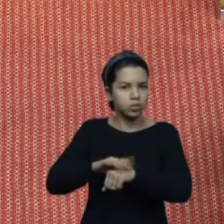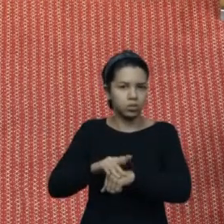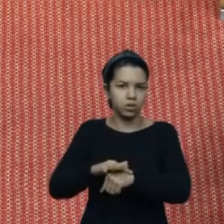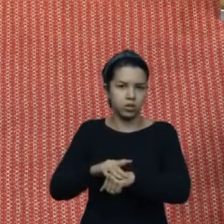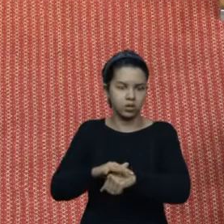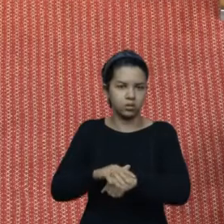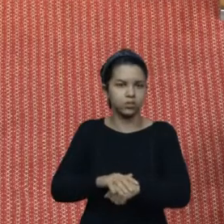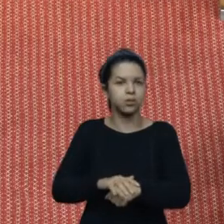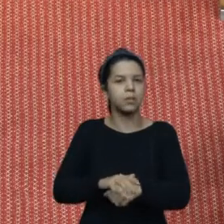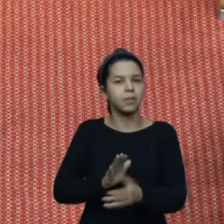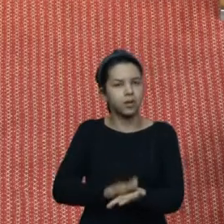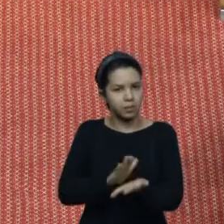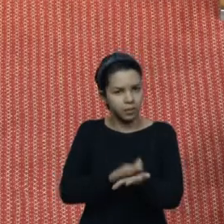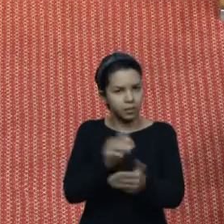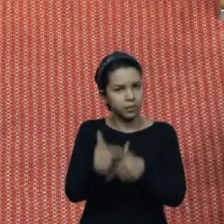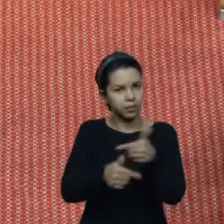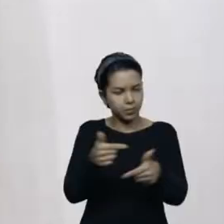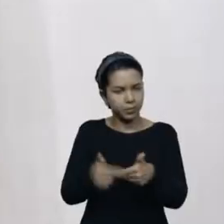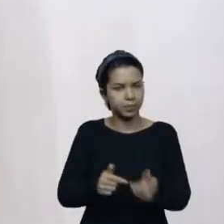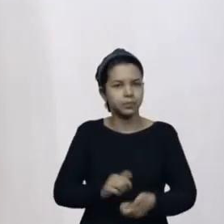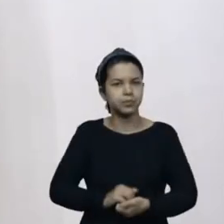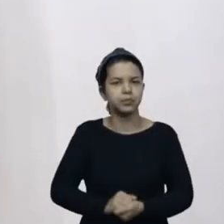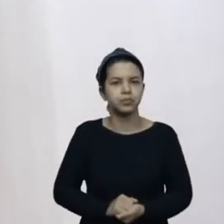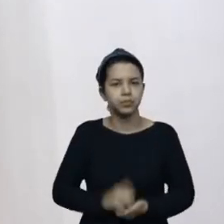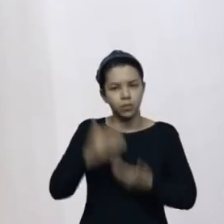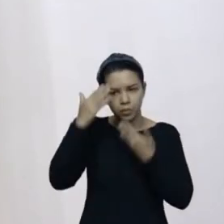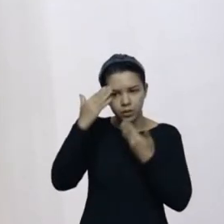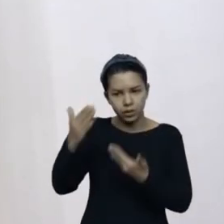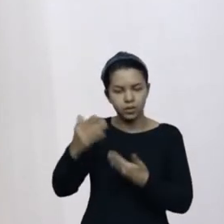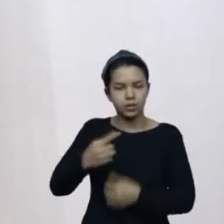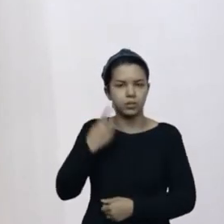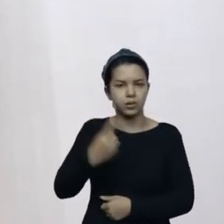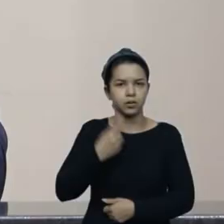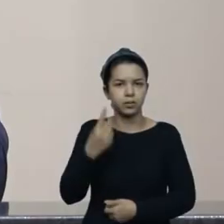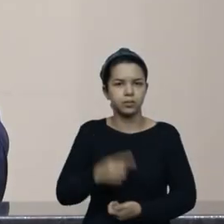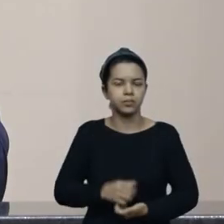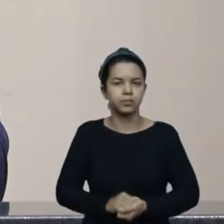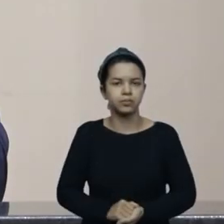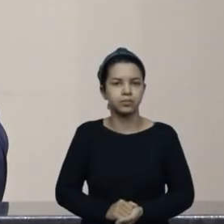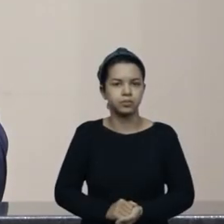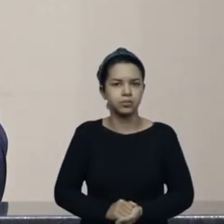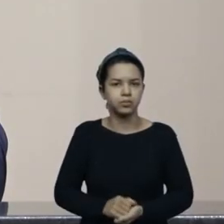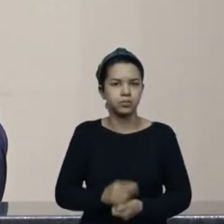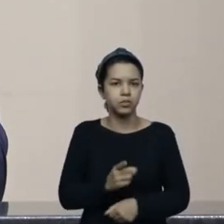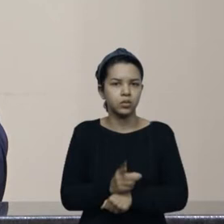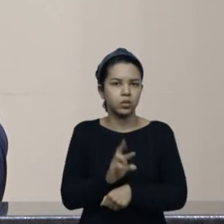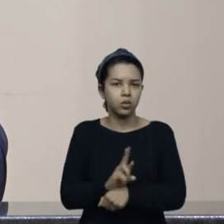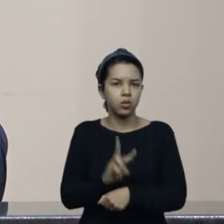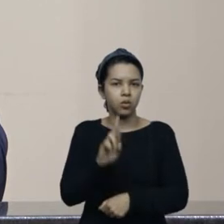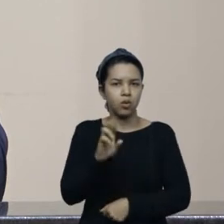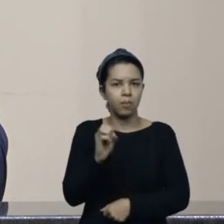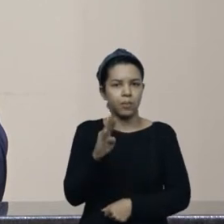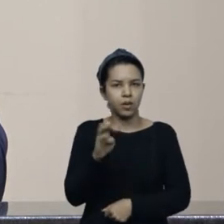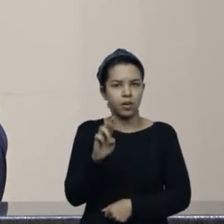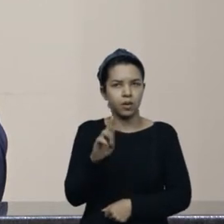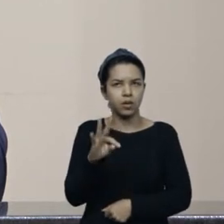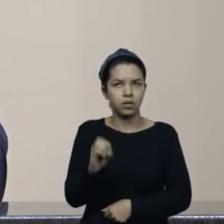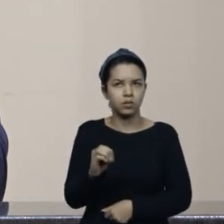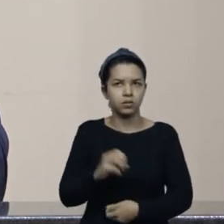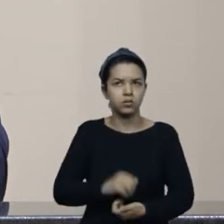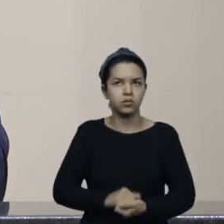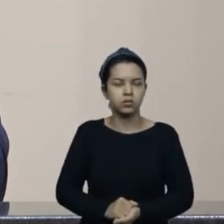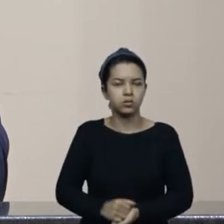e parabéns pelo seu trabalho. Muito obrigado, deputada. Doutor Roberto Benvenuti, olha,